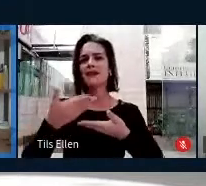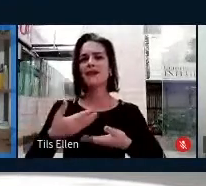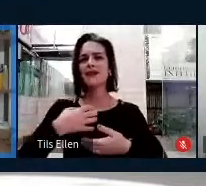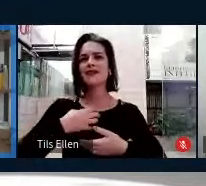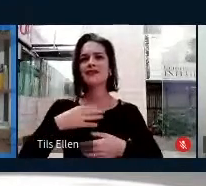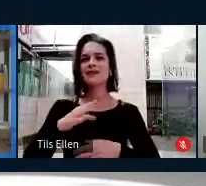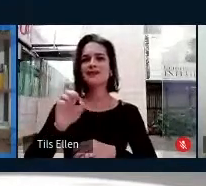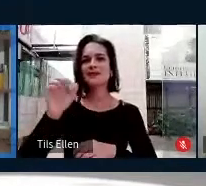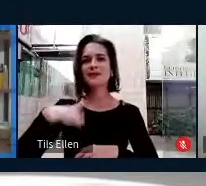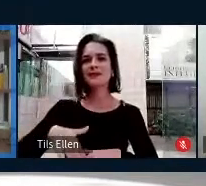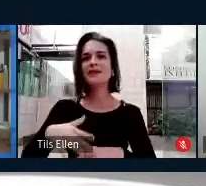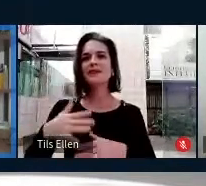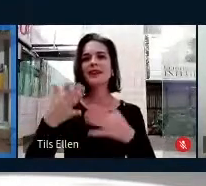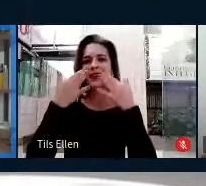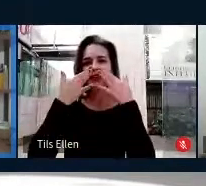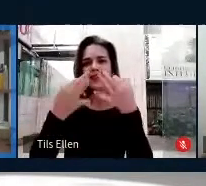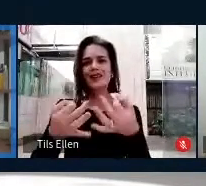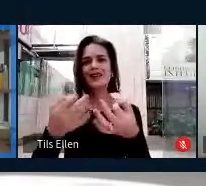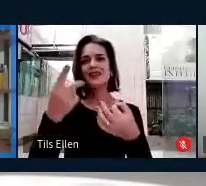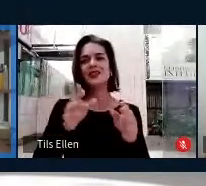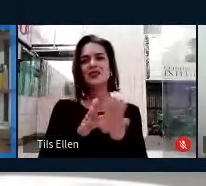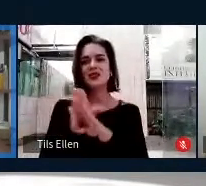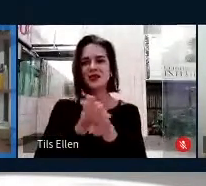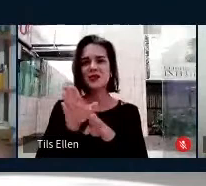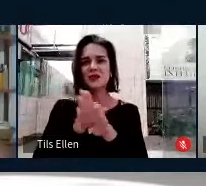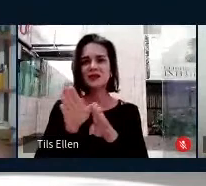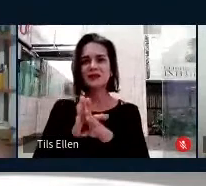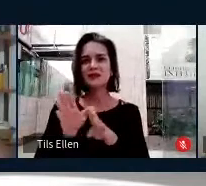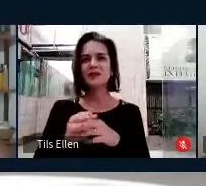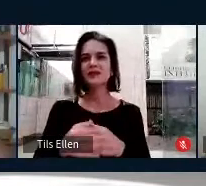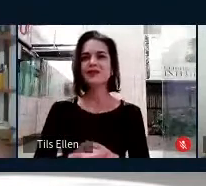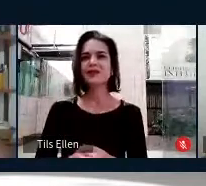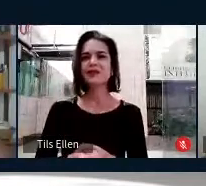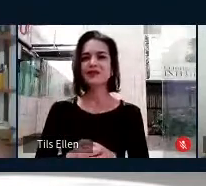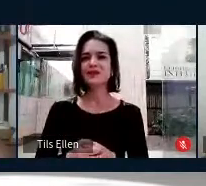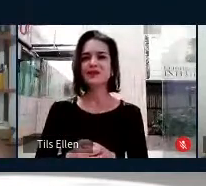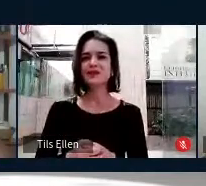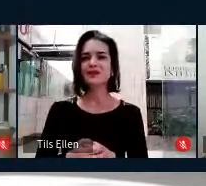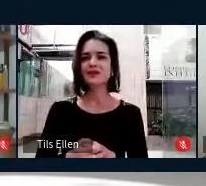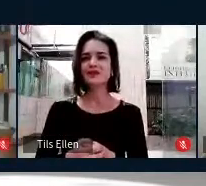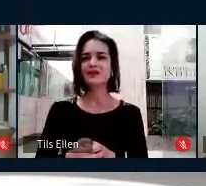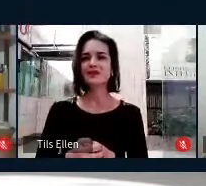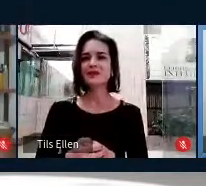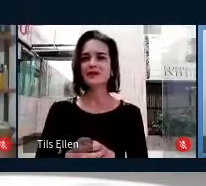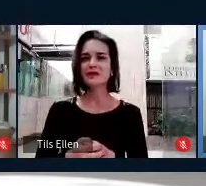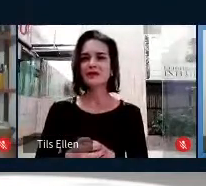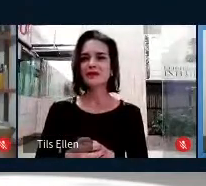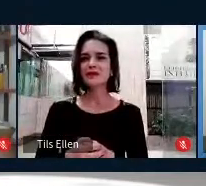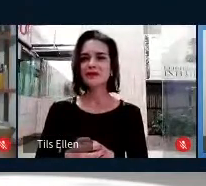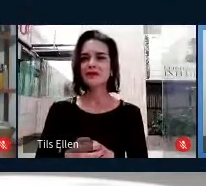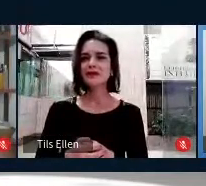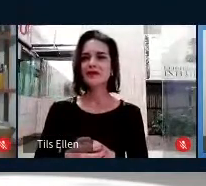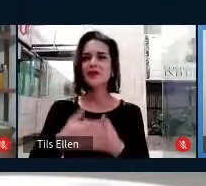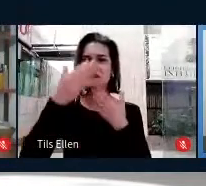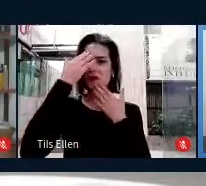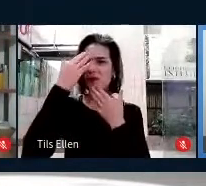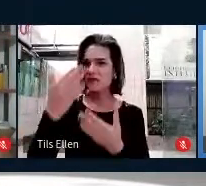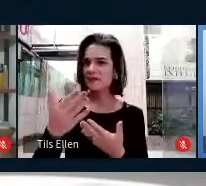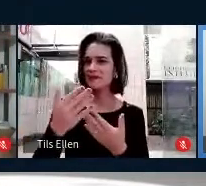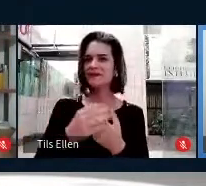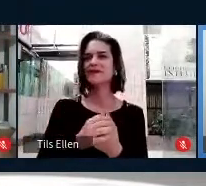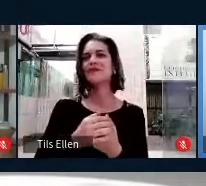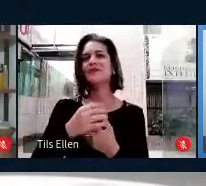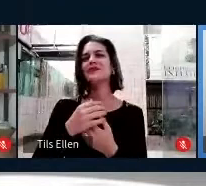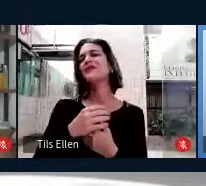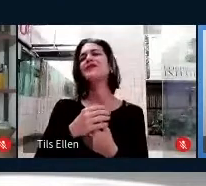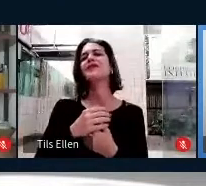muito atentos às suas considerações. Obrigado, Sabine. Bom dia a todas